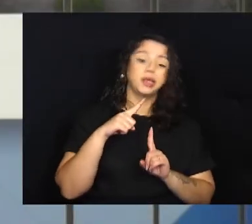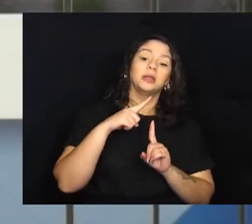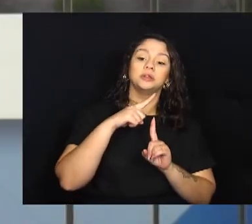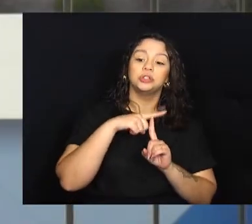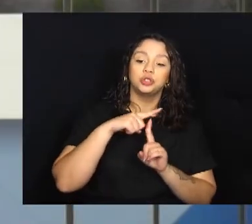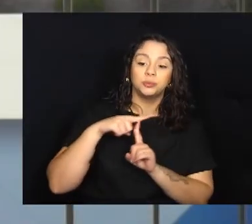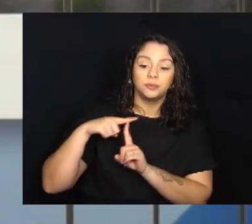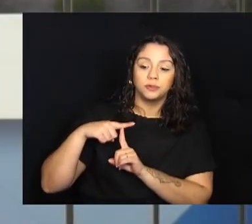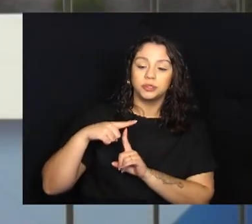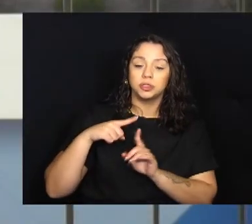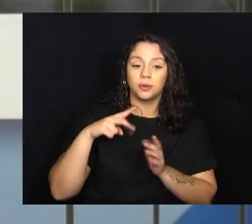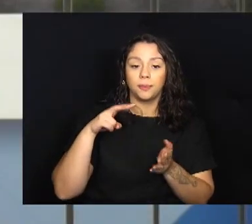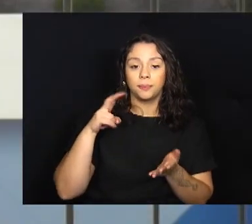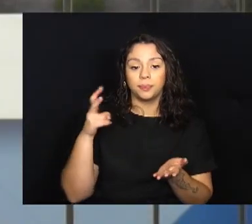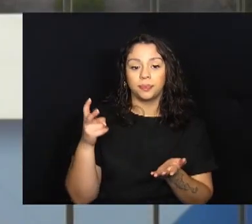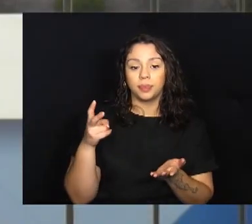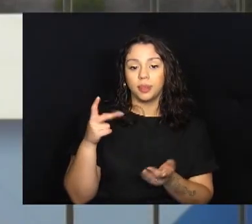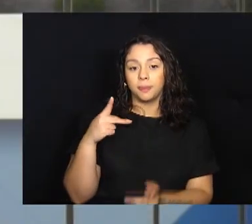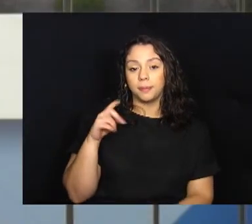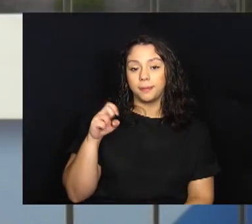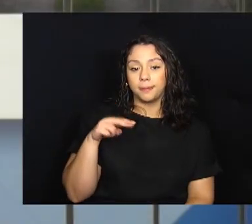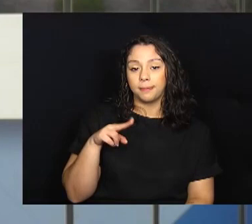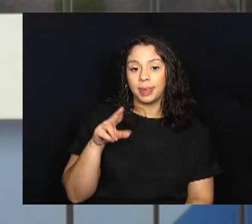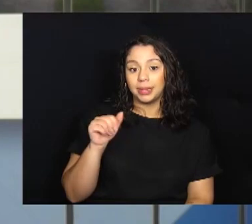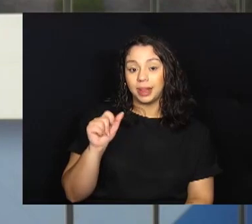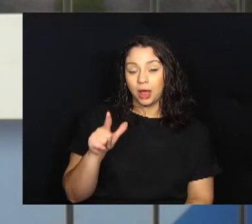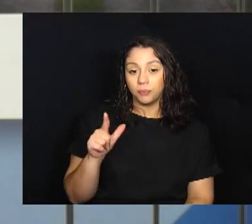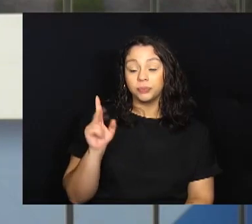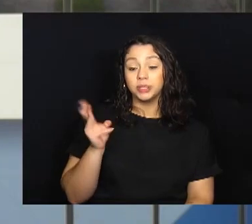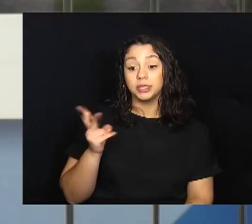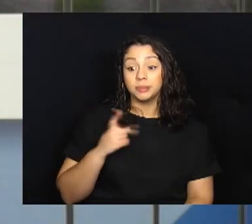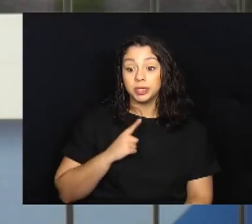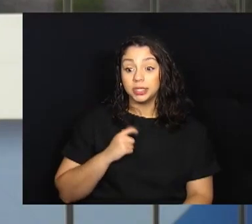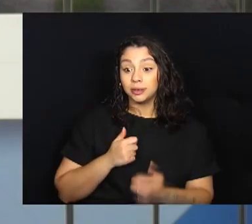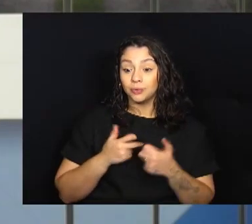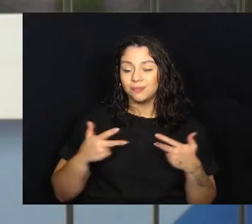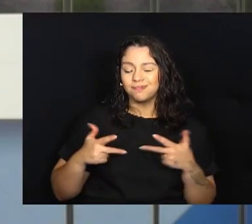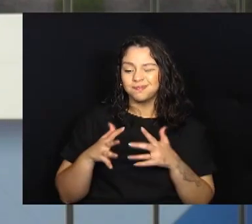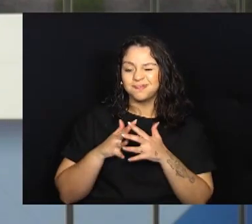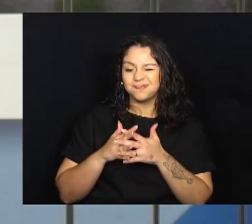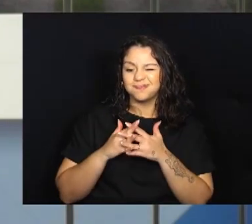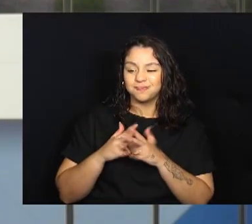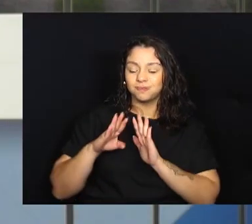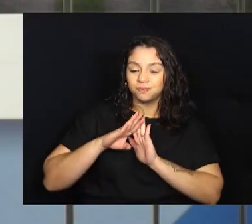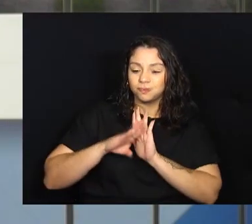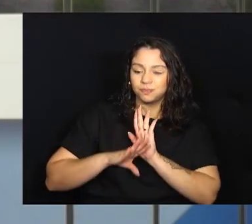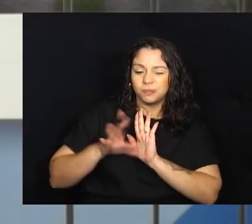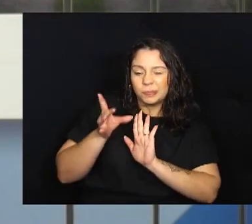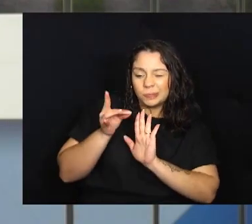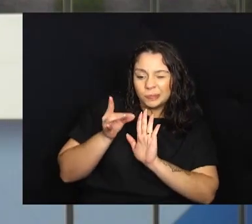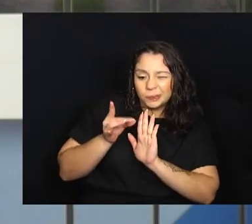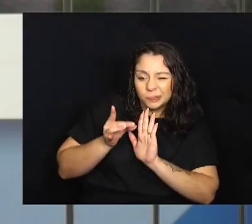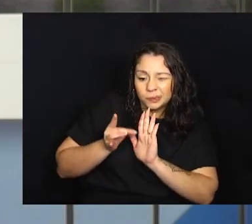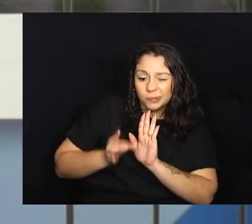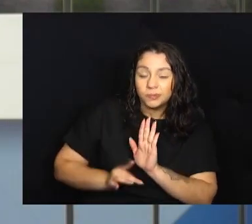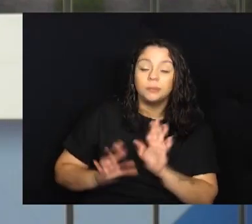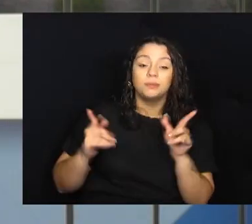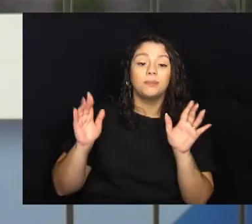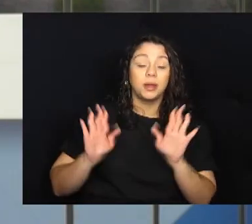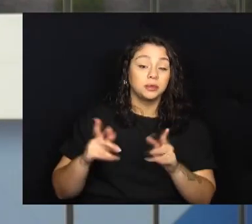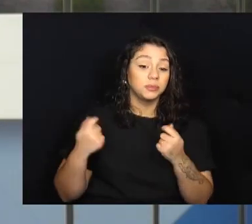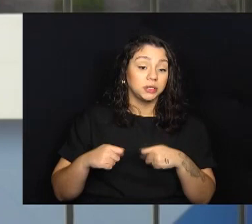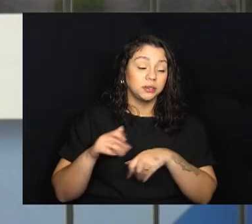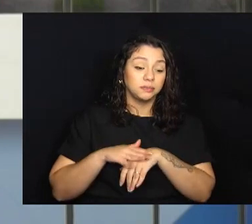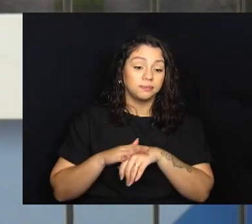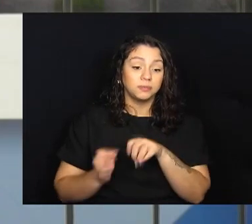porque e a tipificação penal, ela sempre traz uma série de complexidades, né? Mas eu acho que é preciso que se faça isso, que tenha